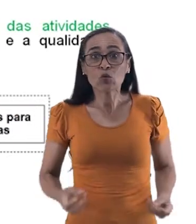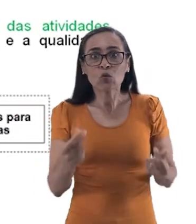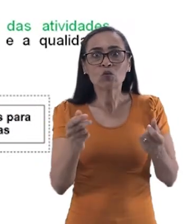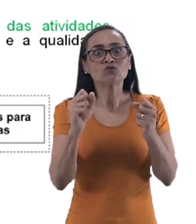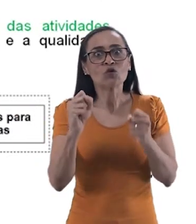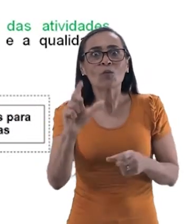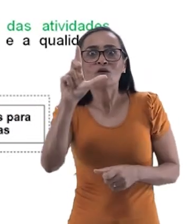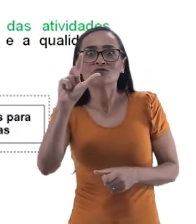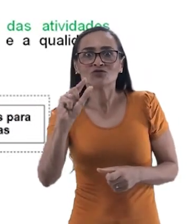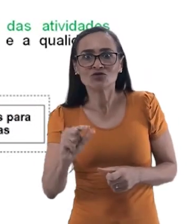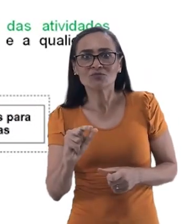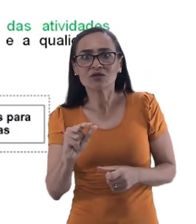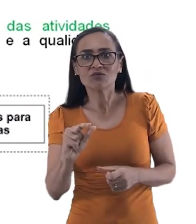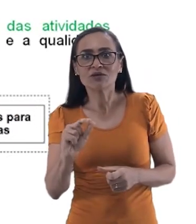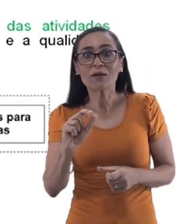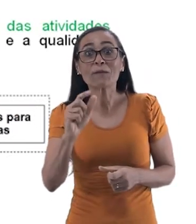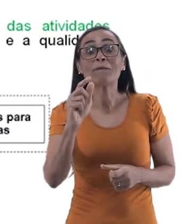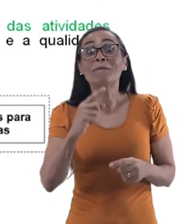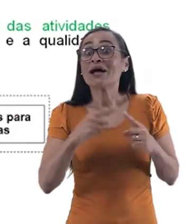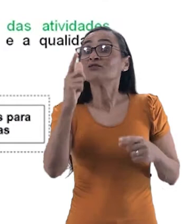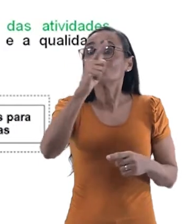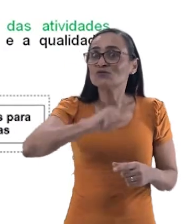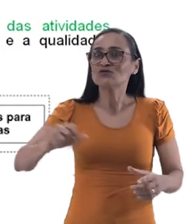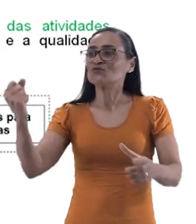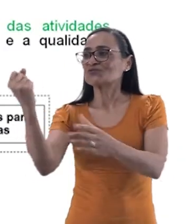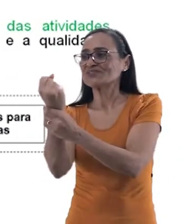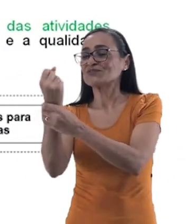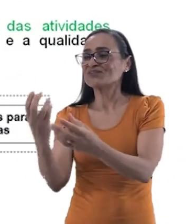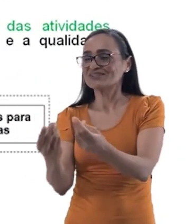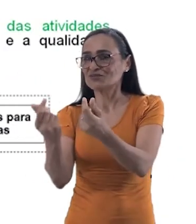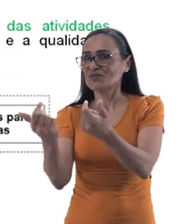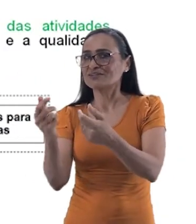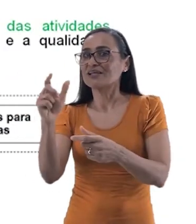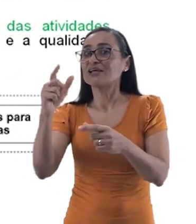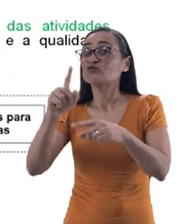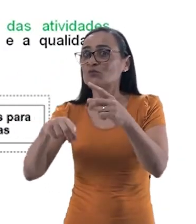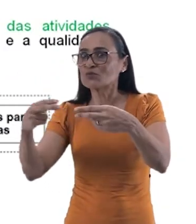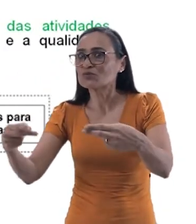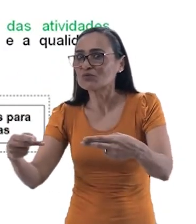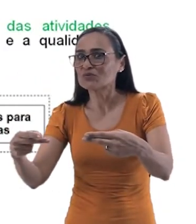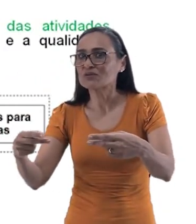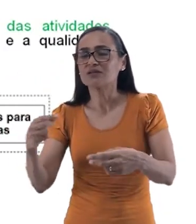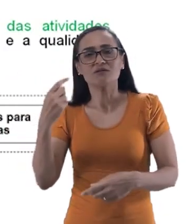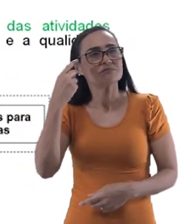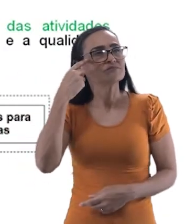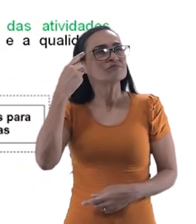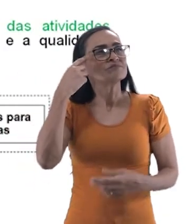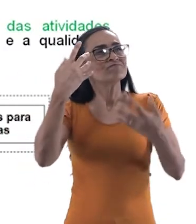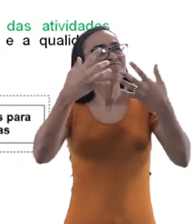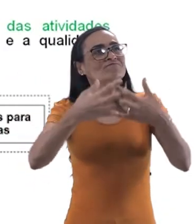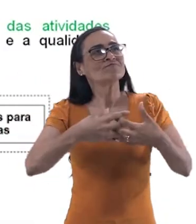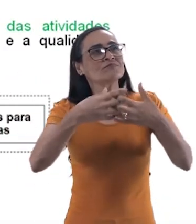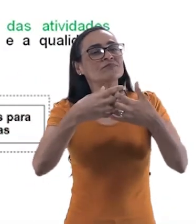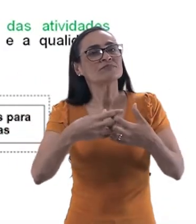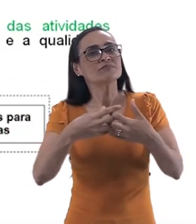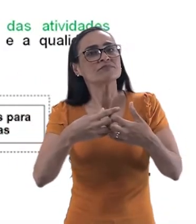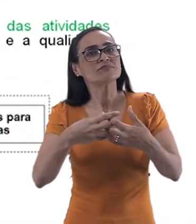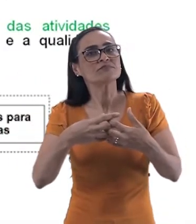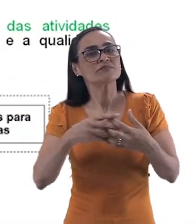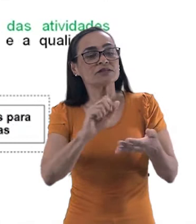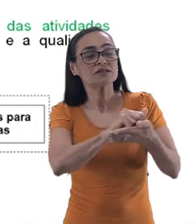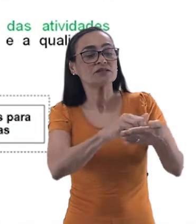o custo sem afetar a segurança e a qualidade. Então, no conceito de pensamentos